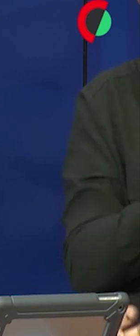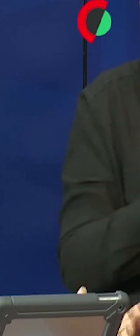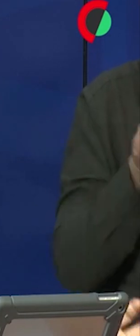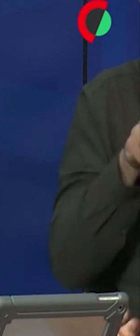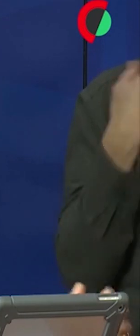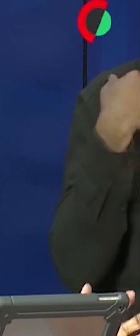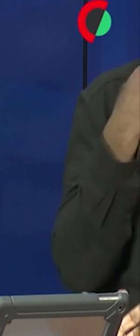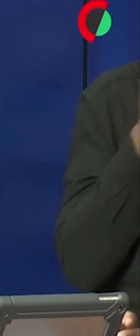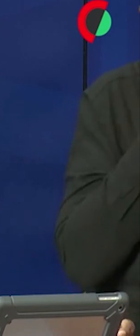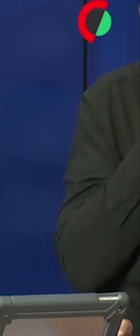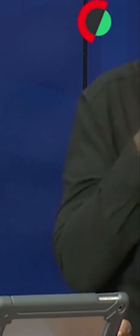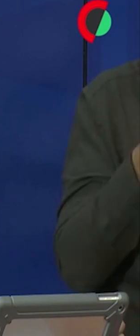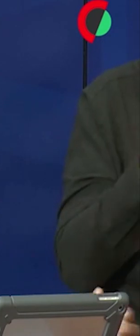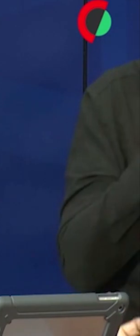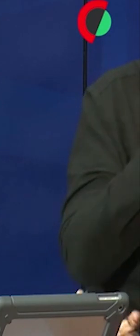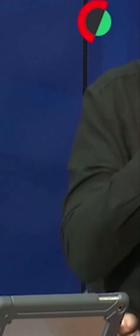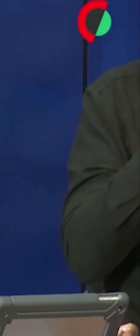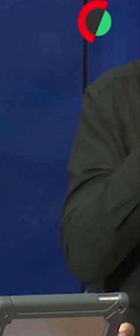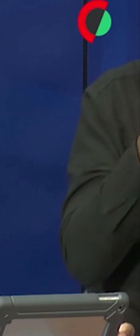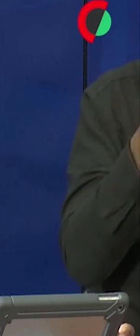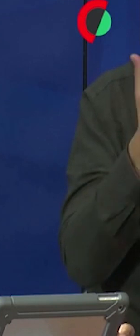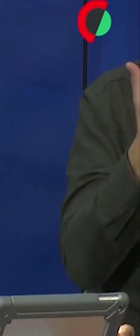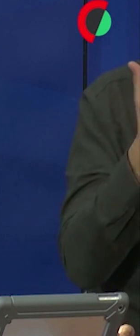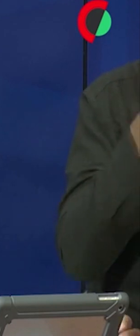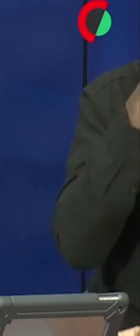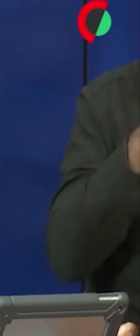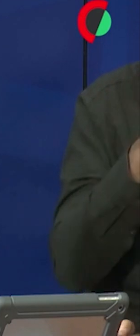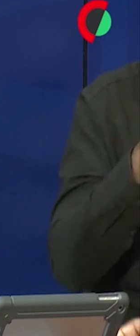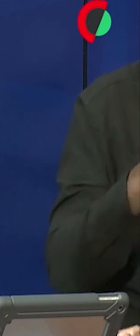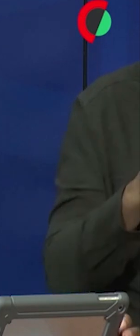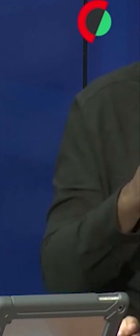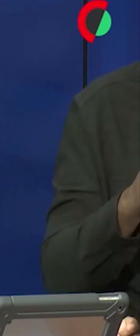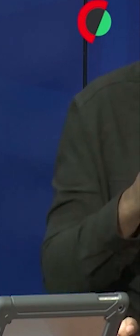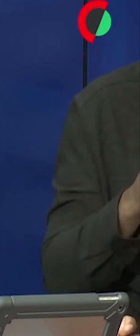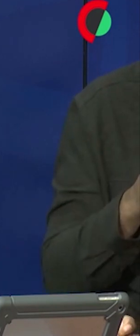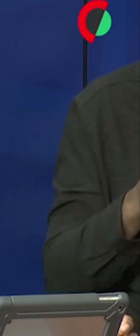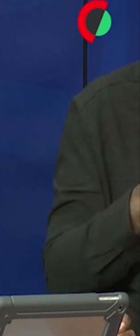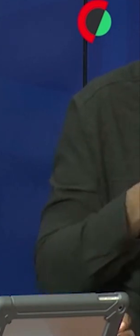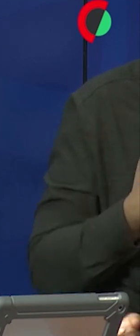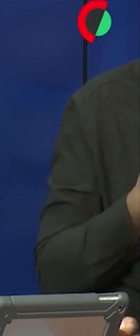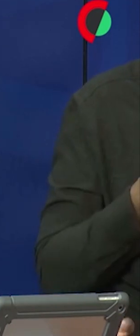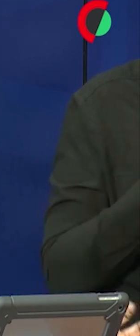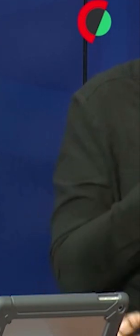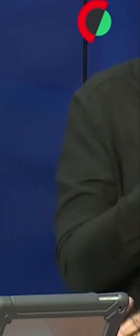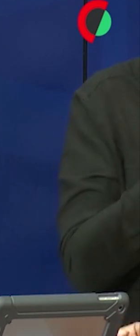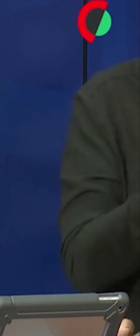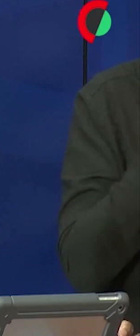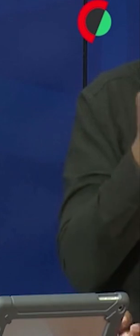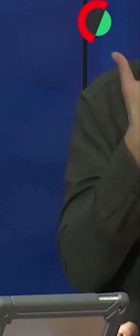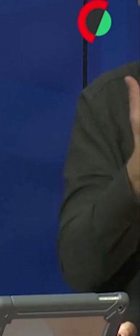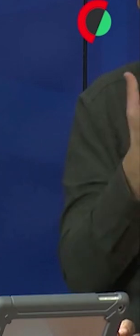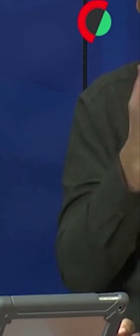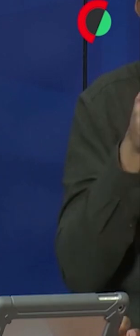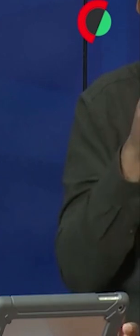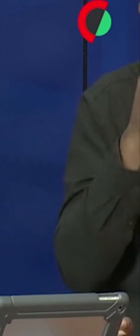pessoas, obviamente com ajuda, e 41 estão alojadas por conta própria. Temos aí já dois pedidos de asilo e algumas situações